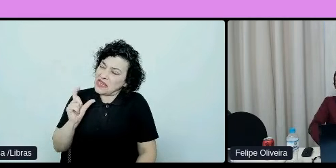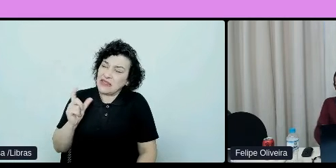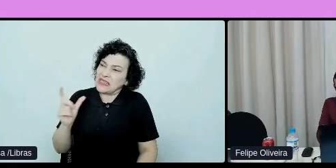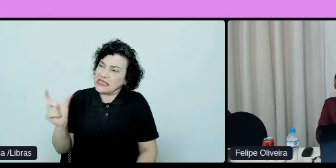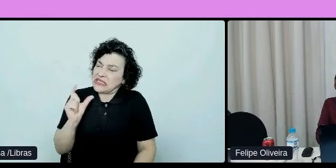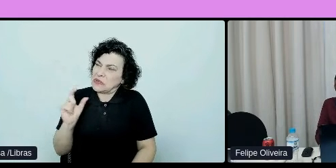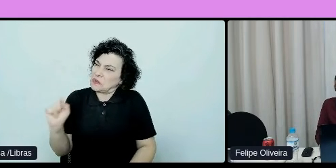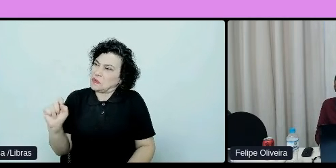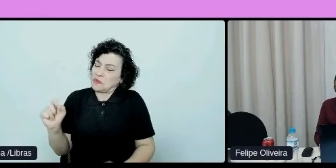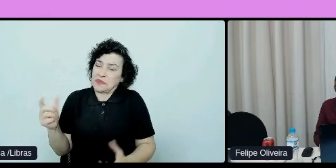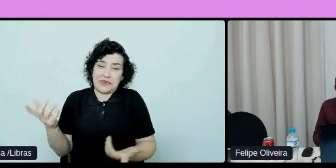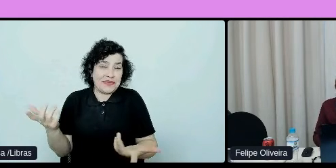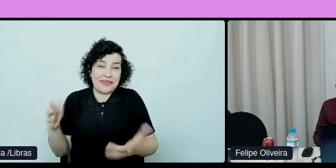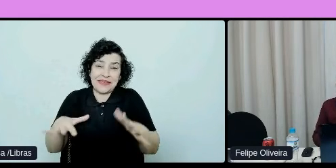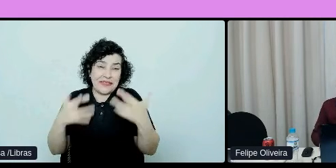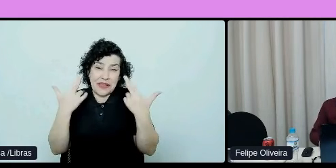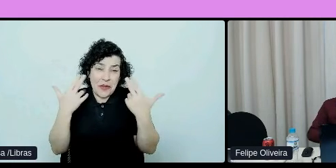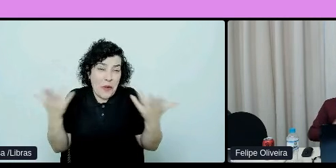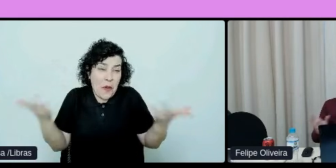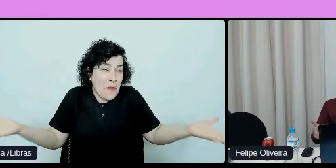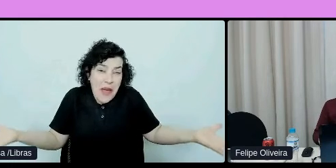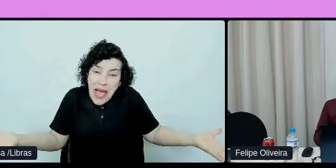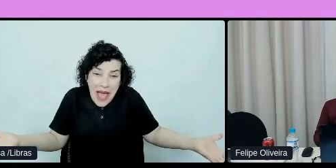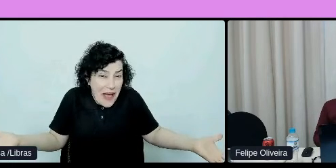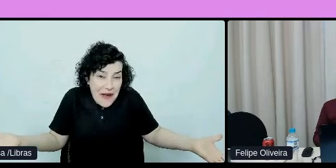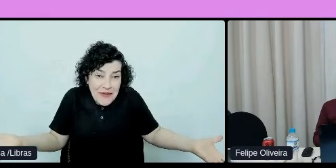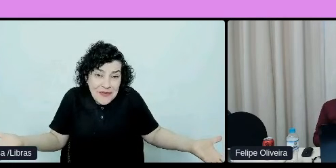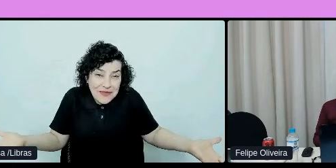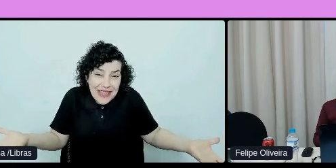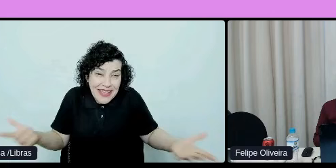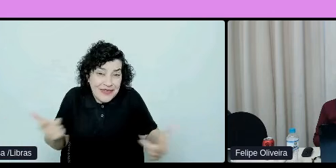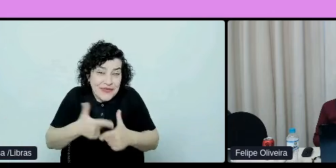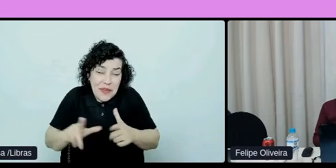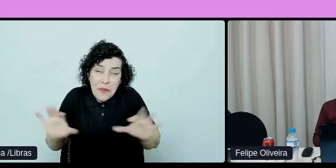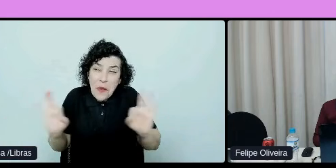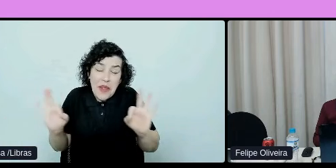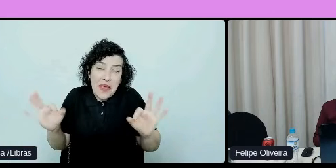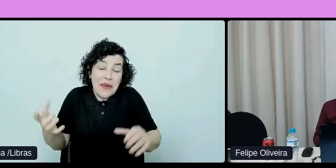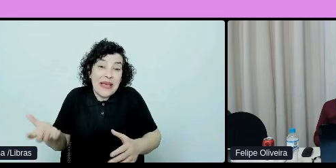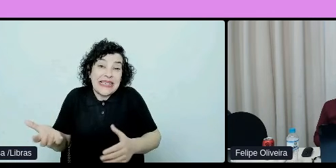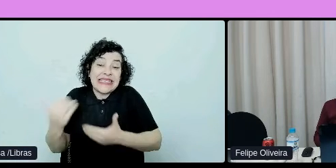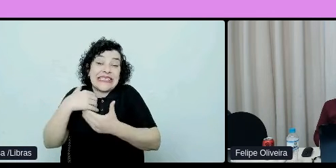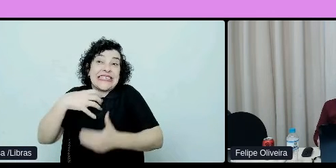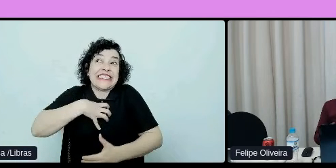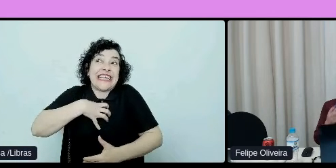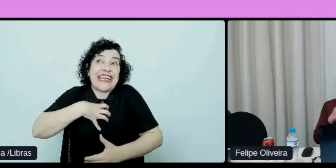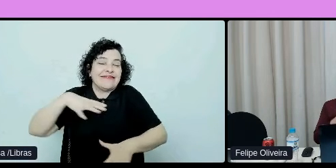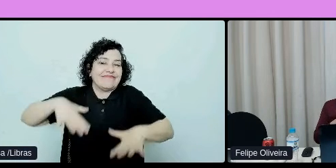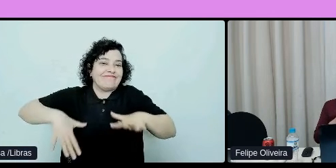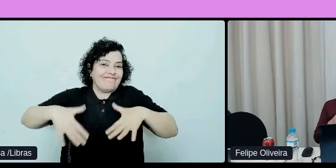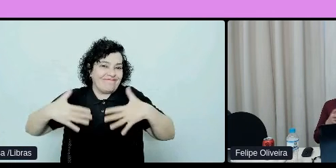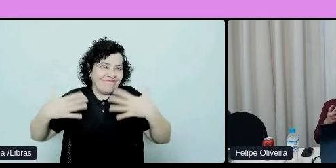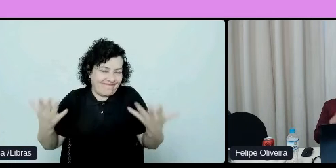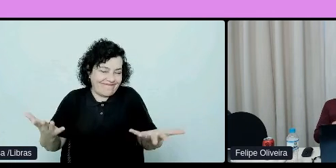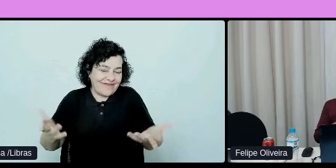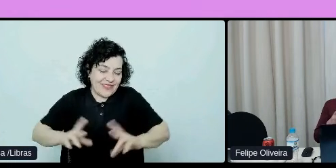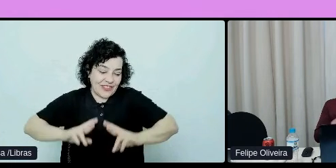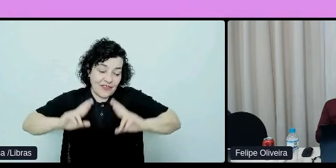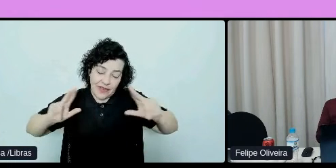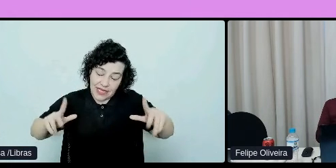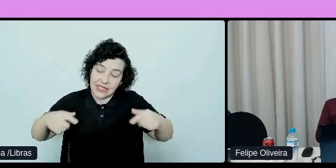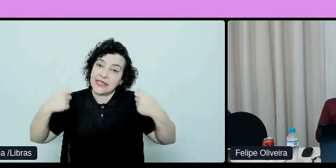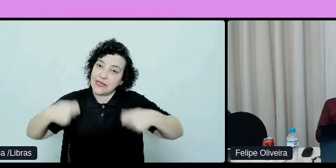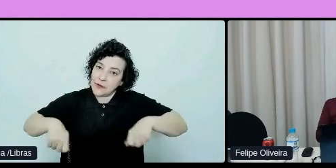como. E está falando super normal na percepção. Então, esse tipo de conversa para entender os sentimentos